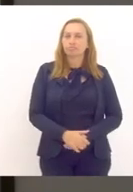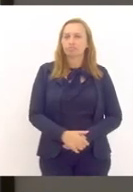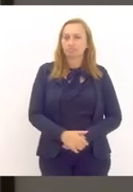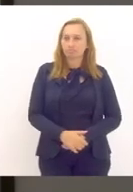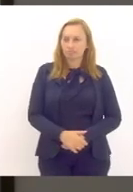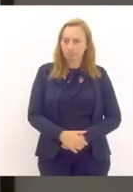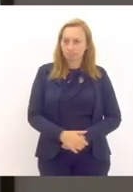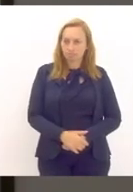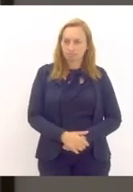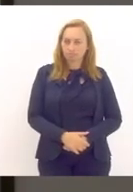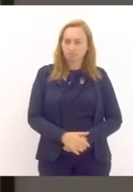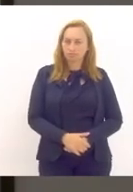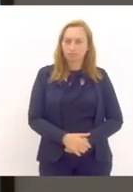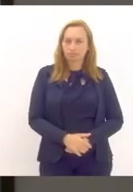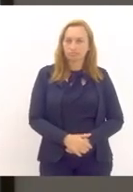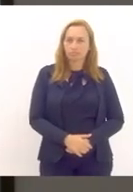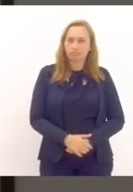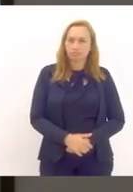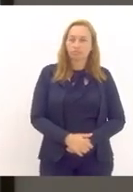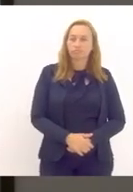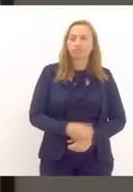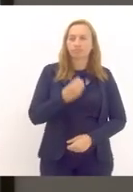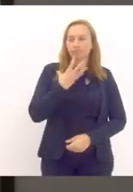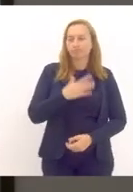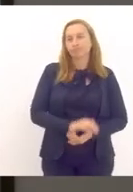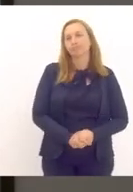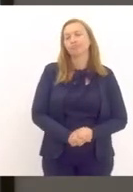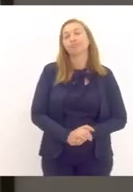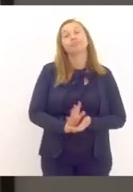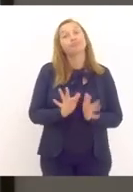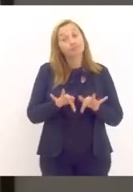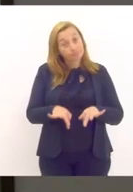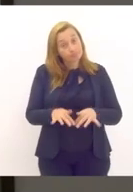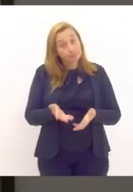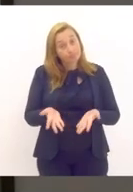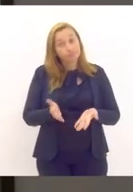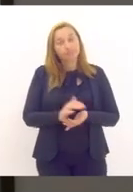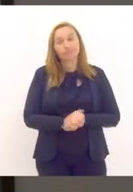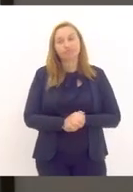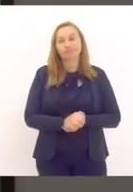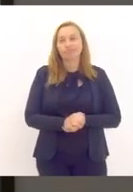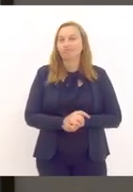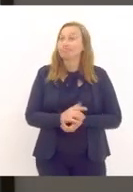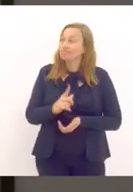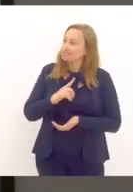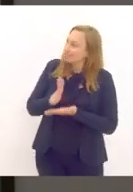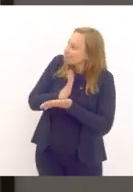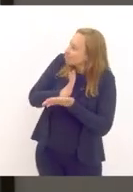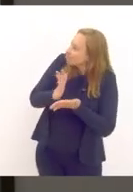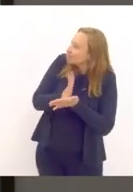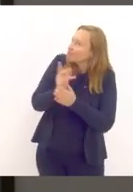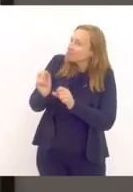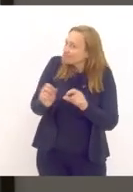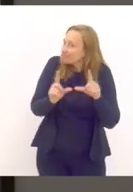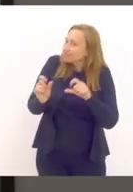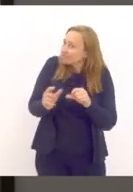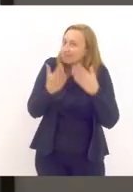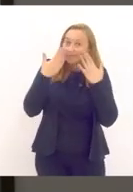O que mais? Bem, e ao final, ao final não, que nós ainda temos alguns slides para